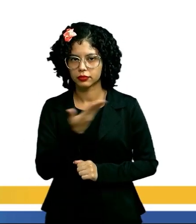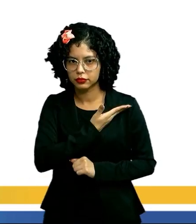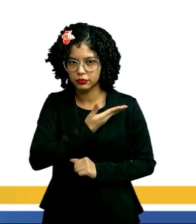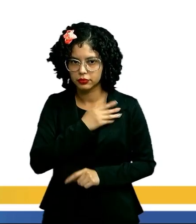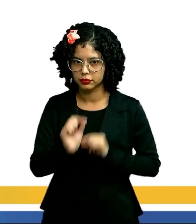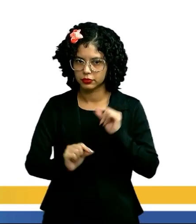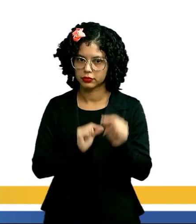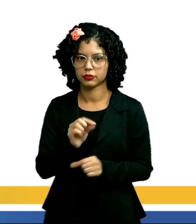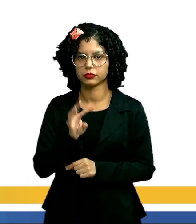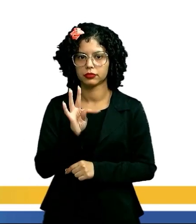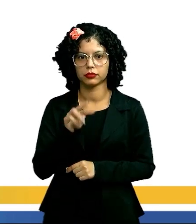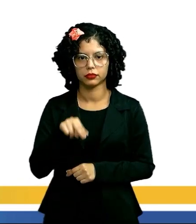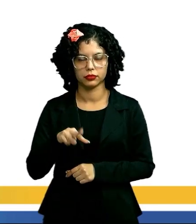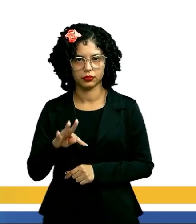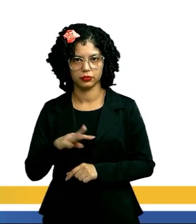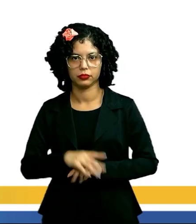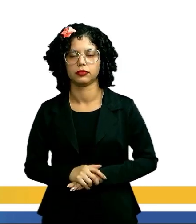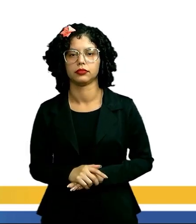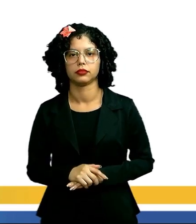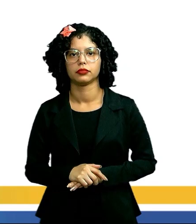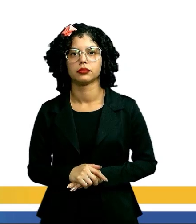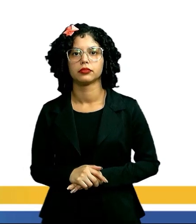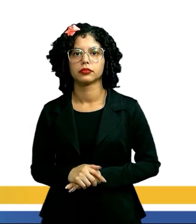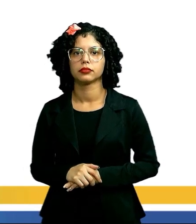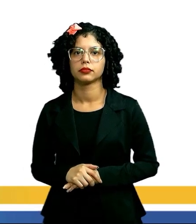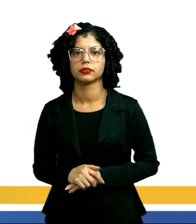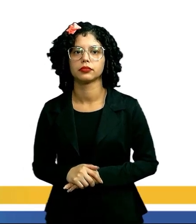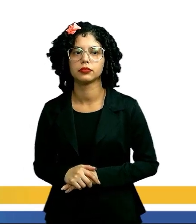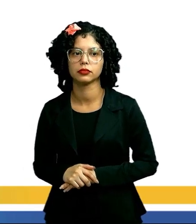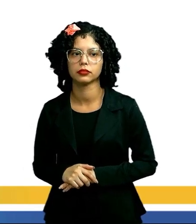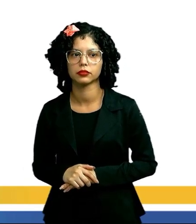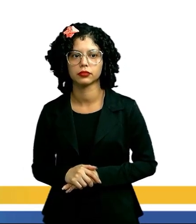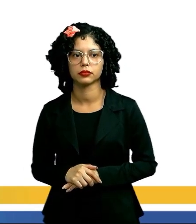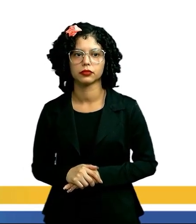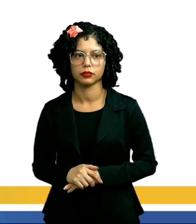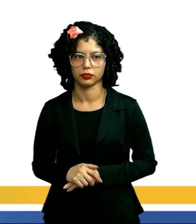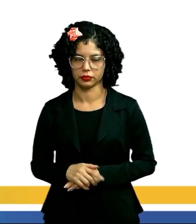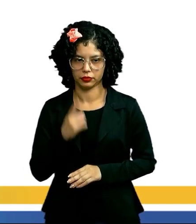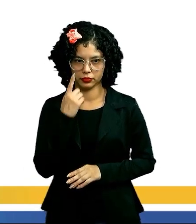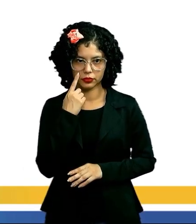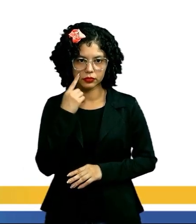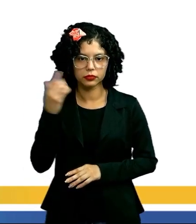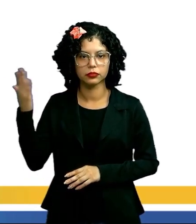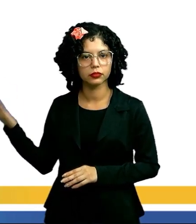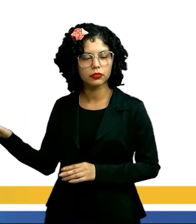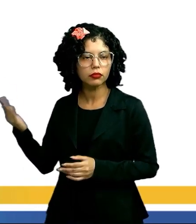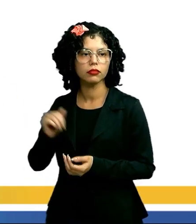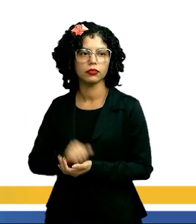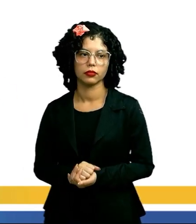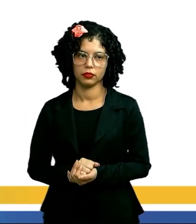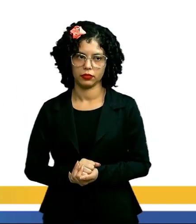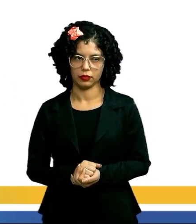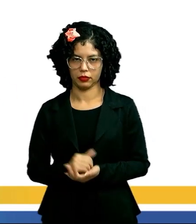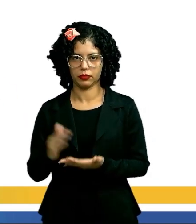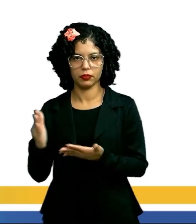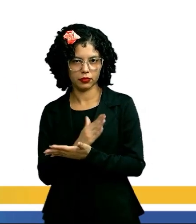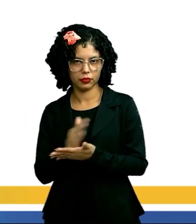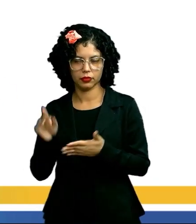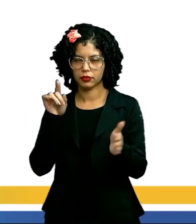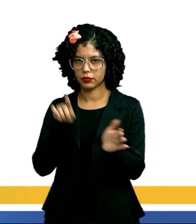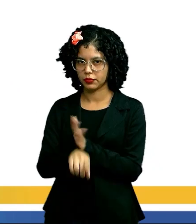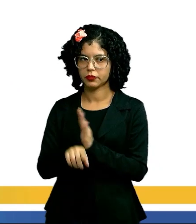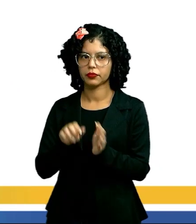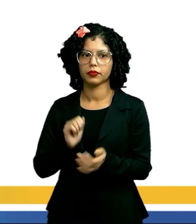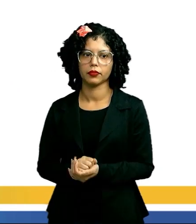o que é a molécula do TNT, tudo bem? Vamos seguir? Olha só, na tela nós temos aí algumas